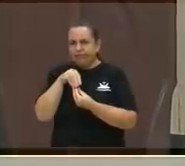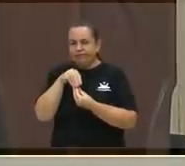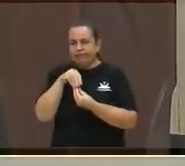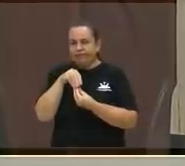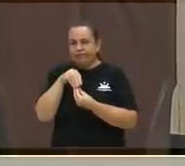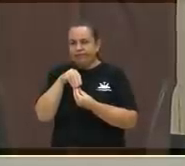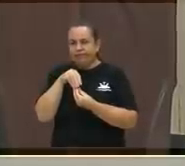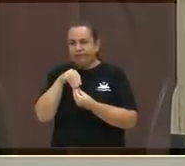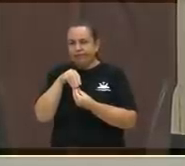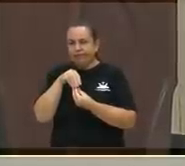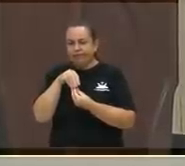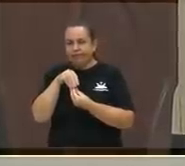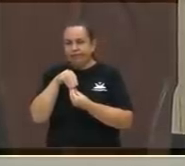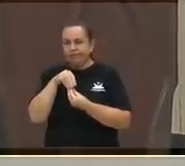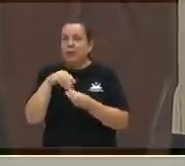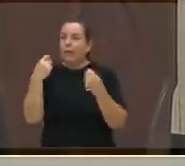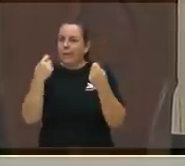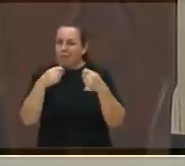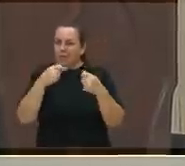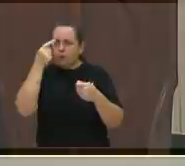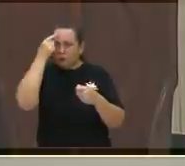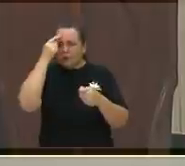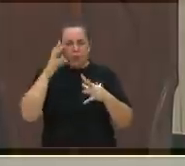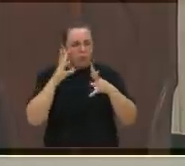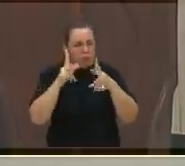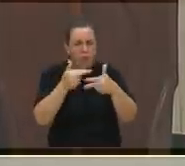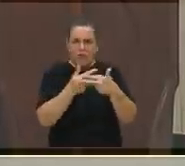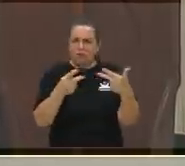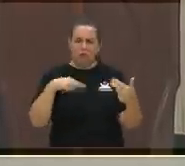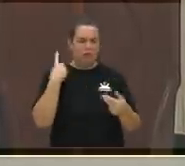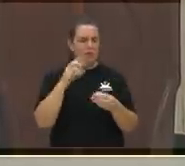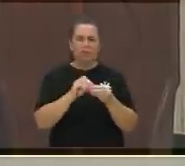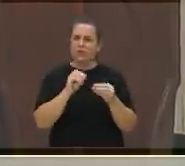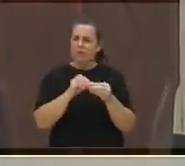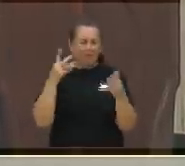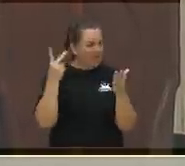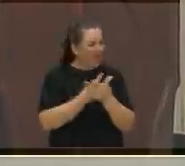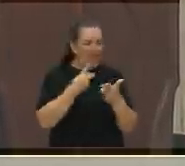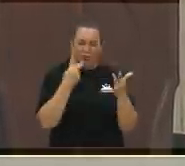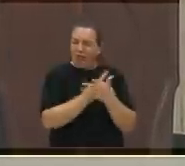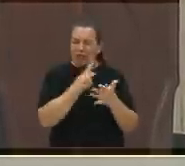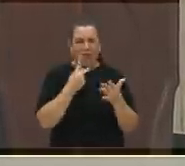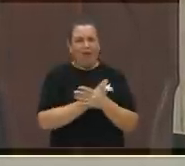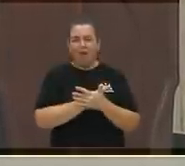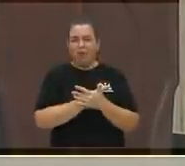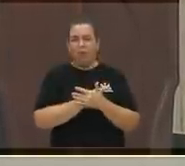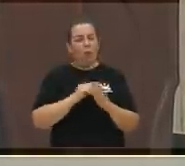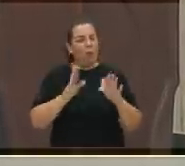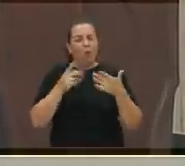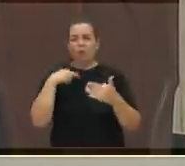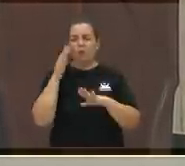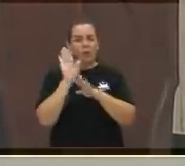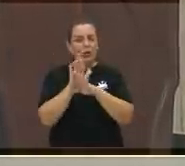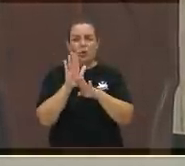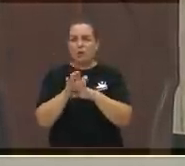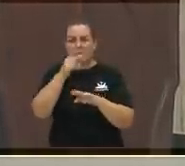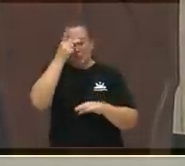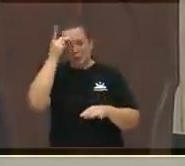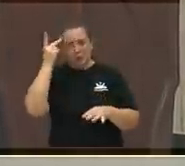hoje eu vim aqui senhor pedir perdão e mais amor hoje